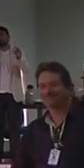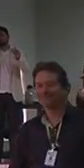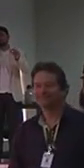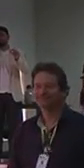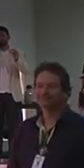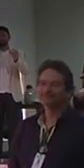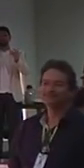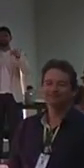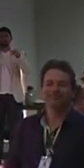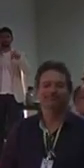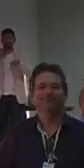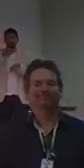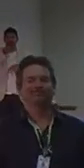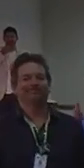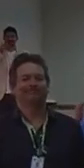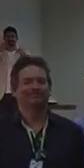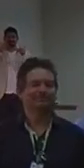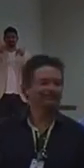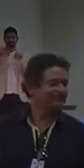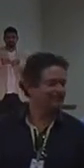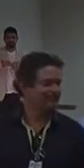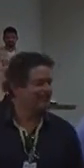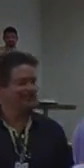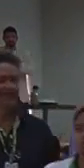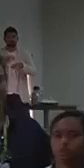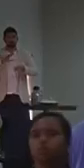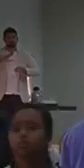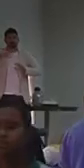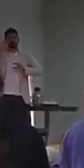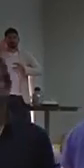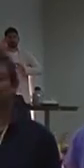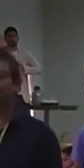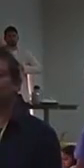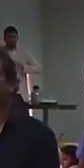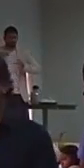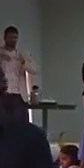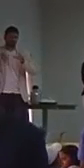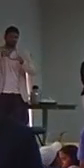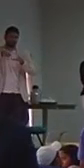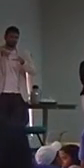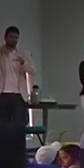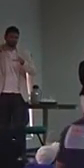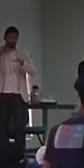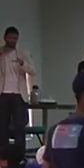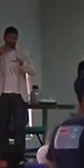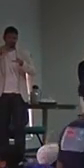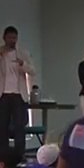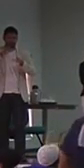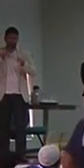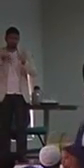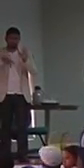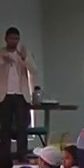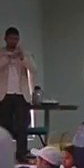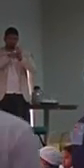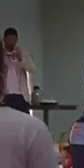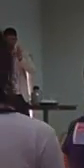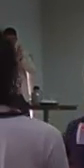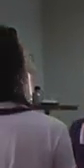considerações finais. Os candidatos já foram sorteados, conforme previsão do artigo